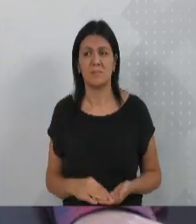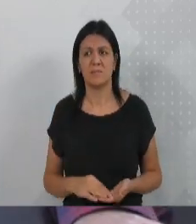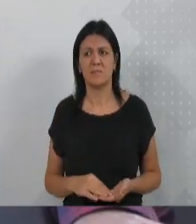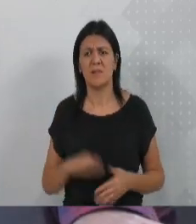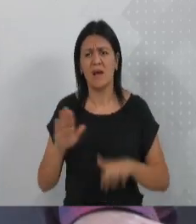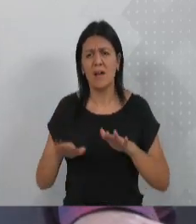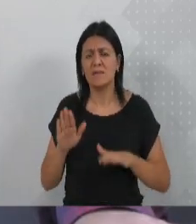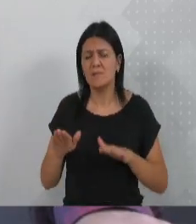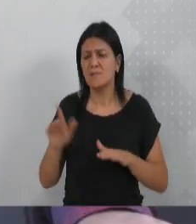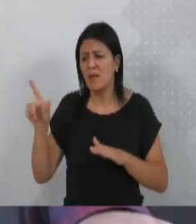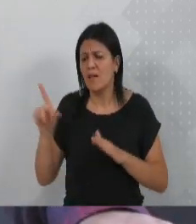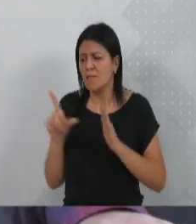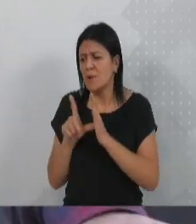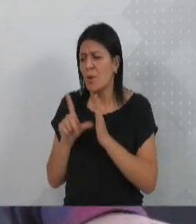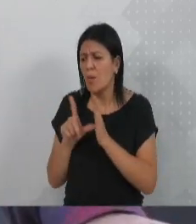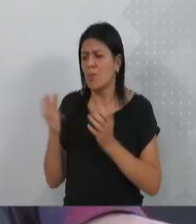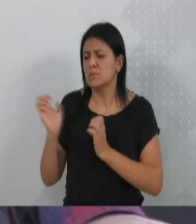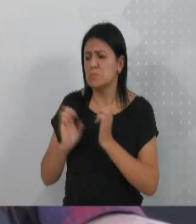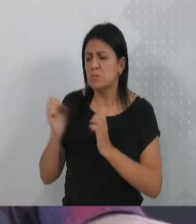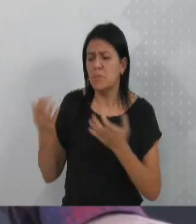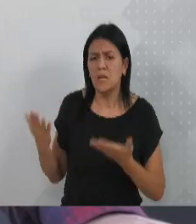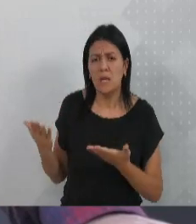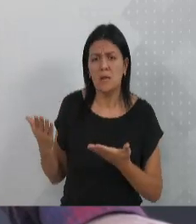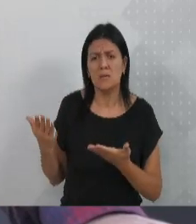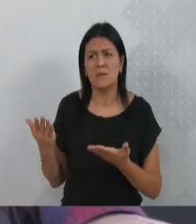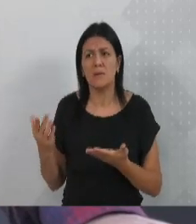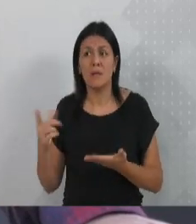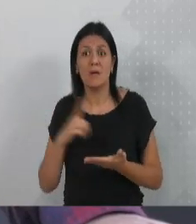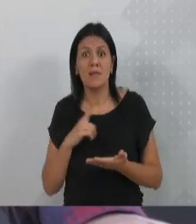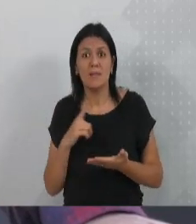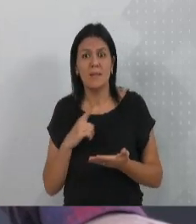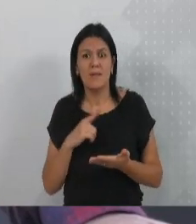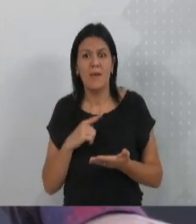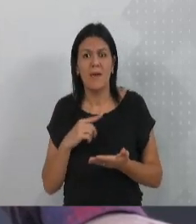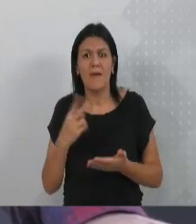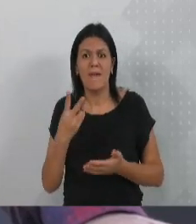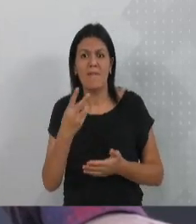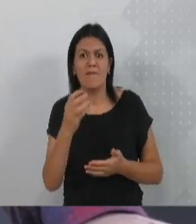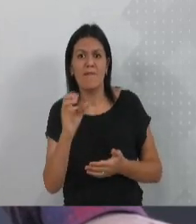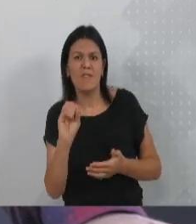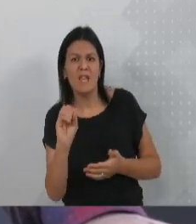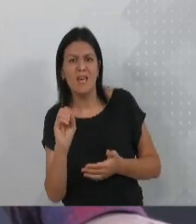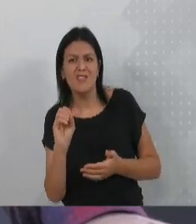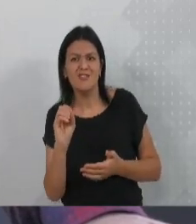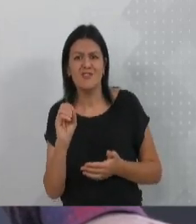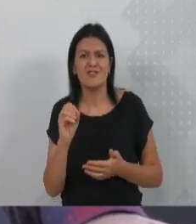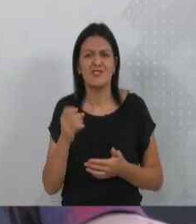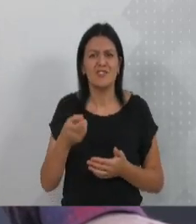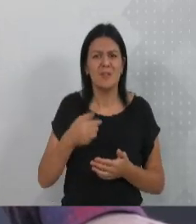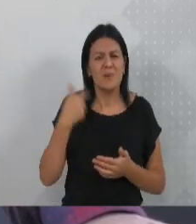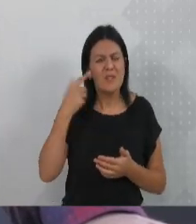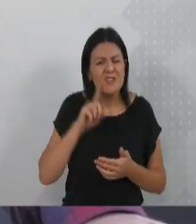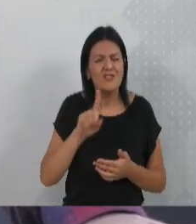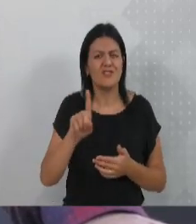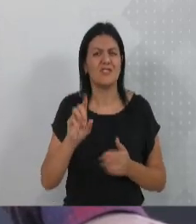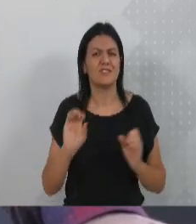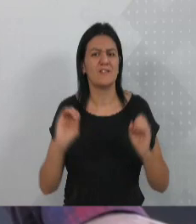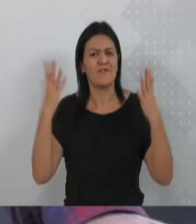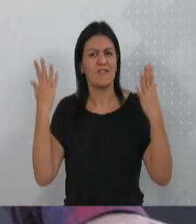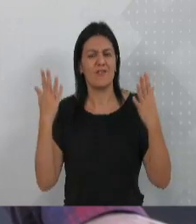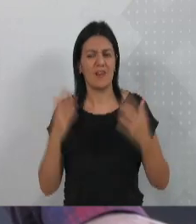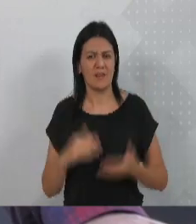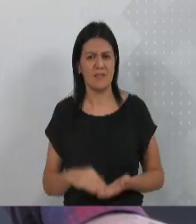quietinha e tem agora esses esses 20 e Poucos dias né de festa de